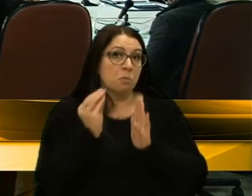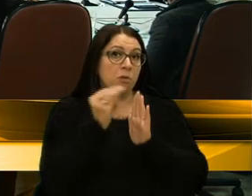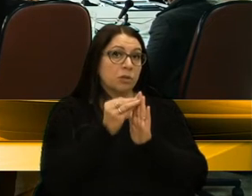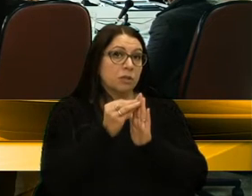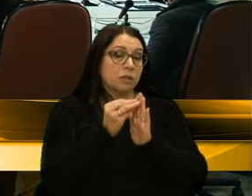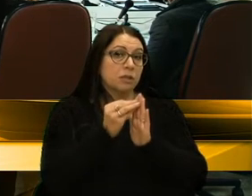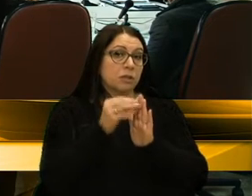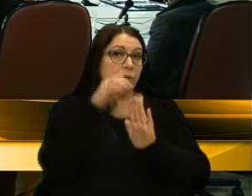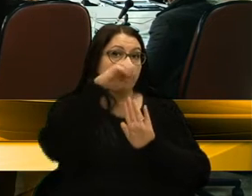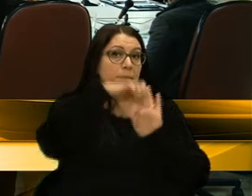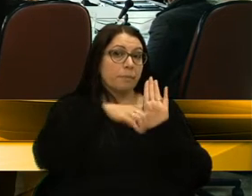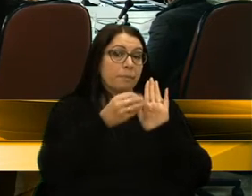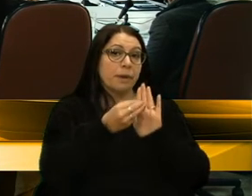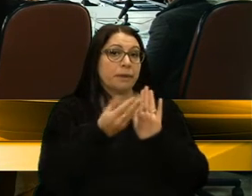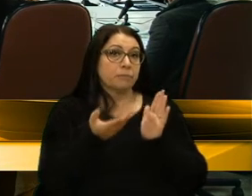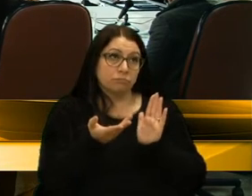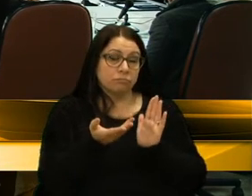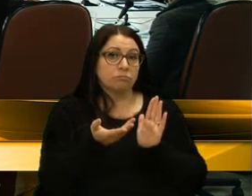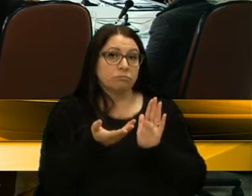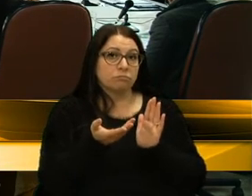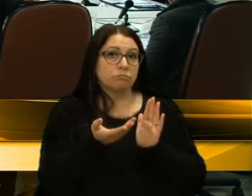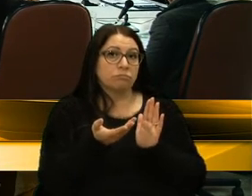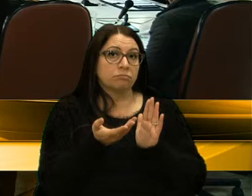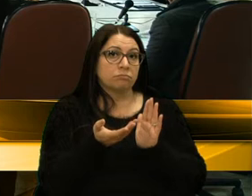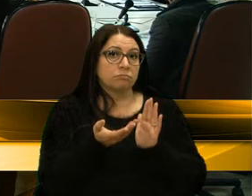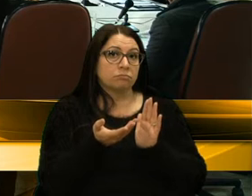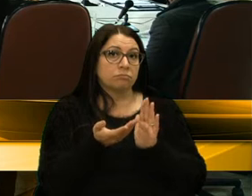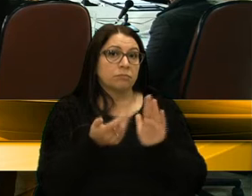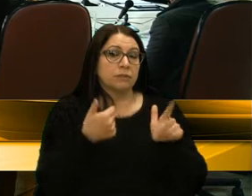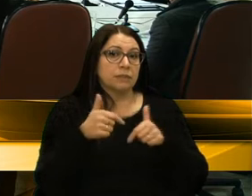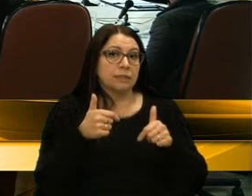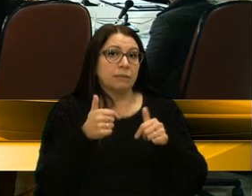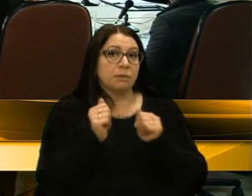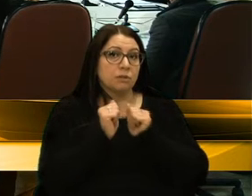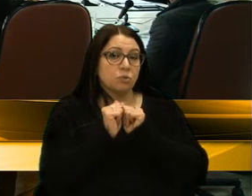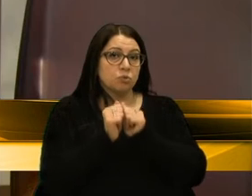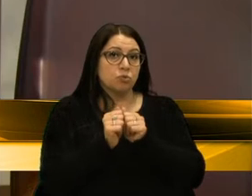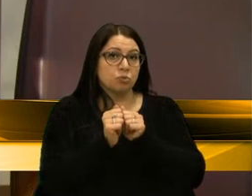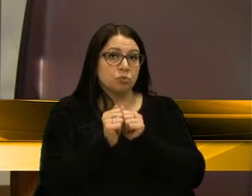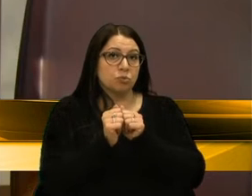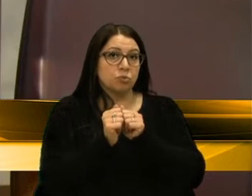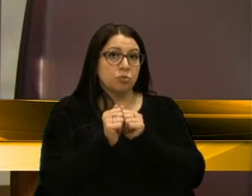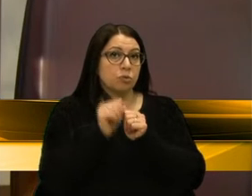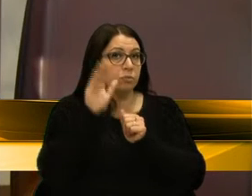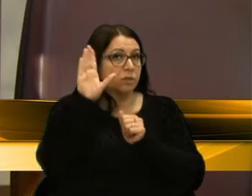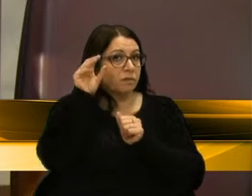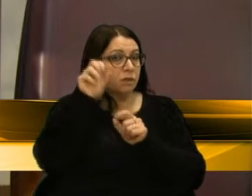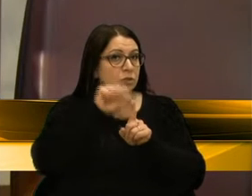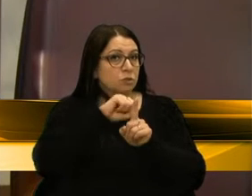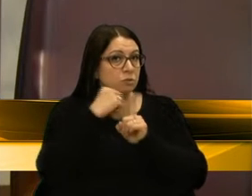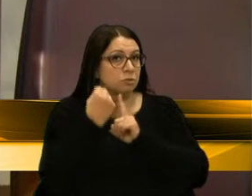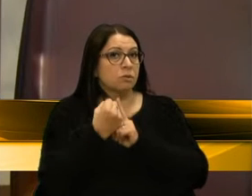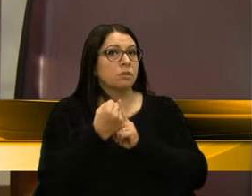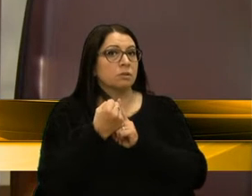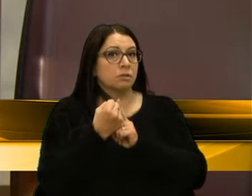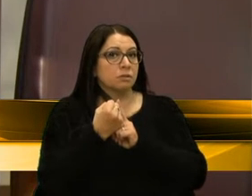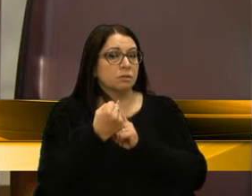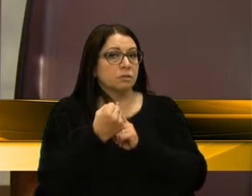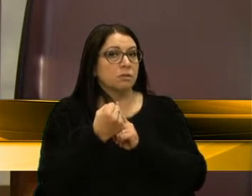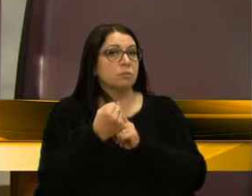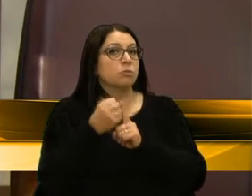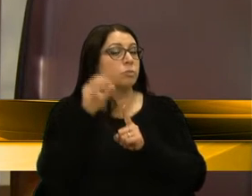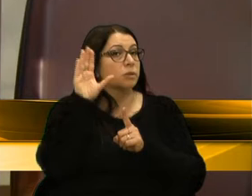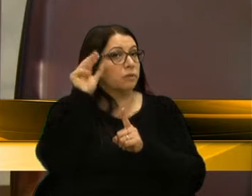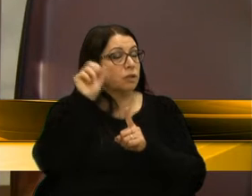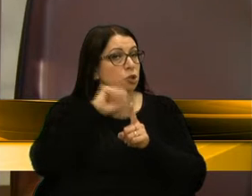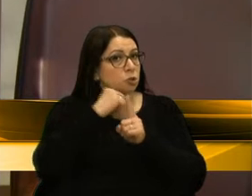uma emenda no sentido de trabalhar sincronizado com o Observatório Social, que o Observatório